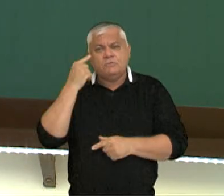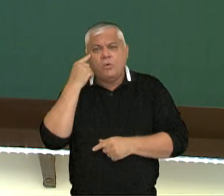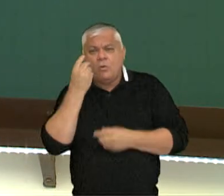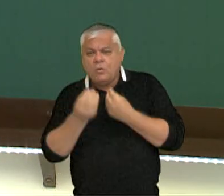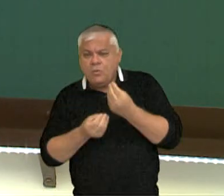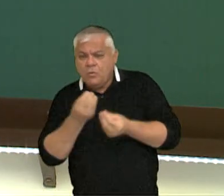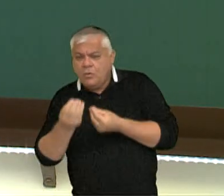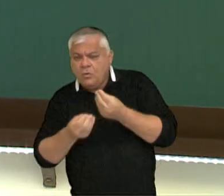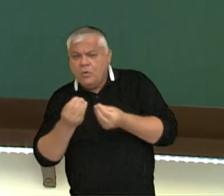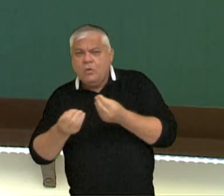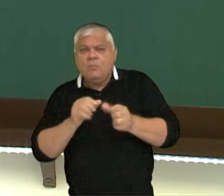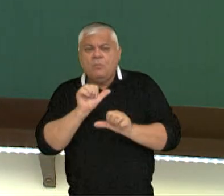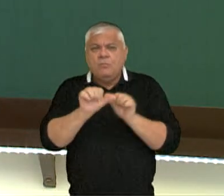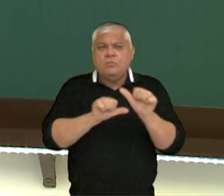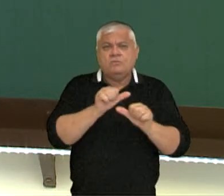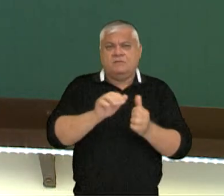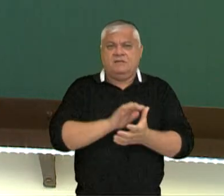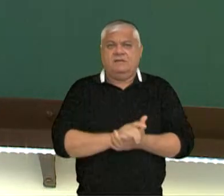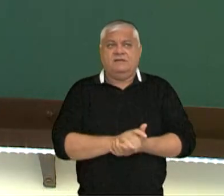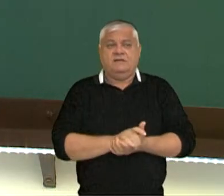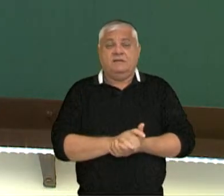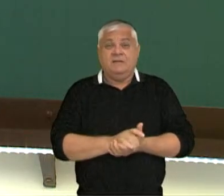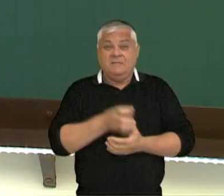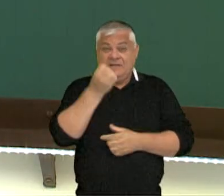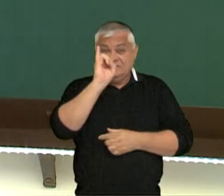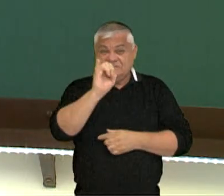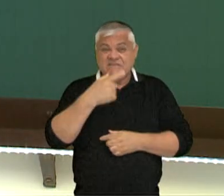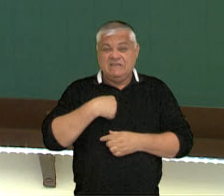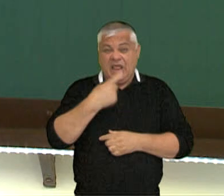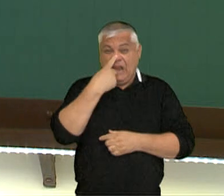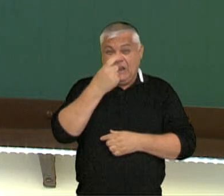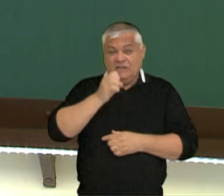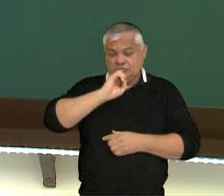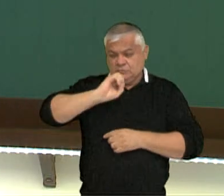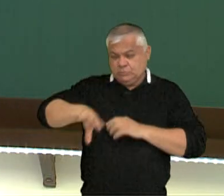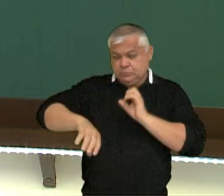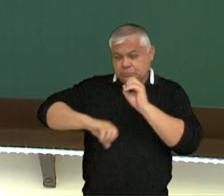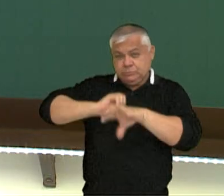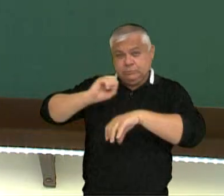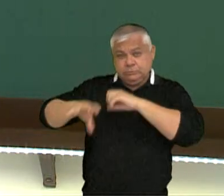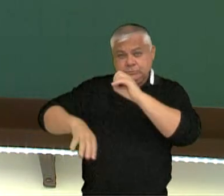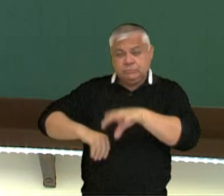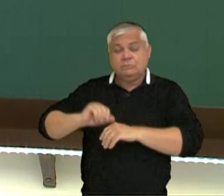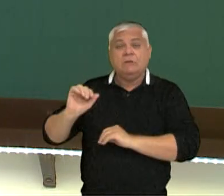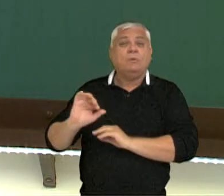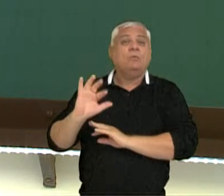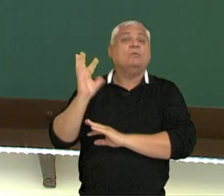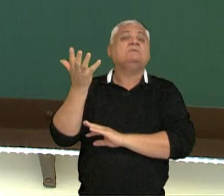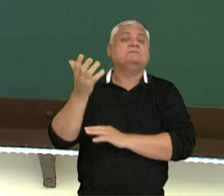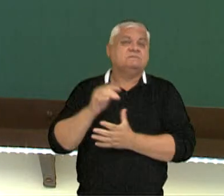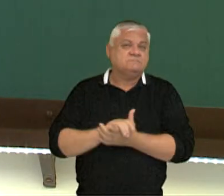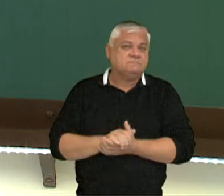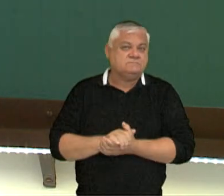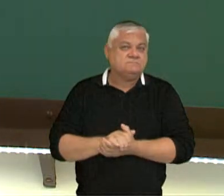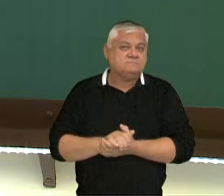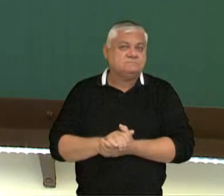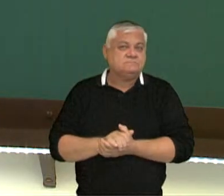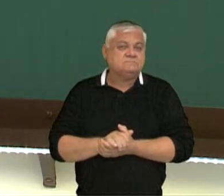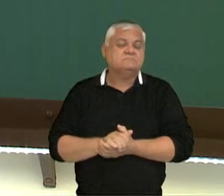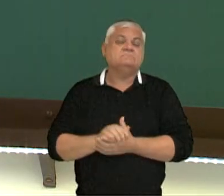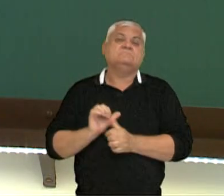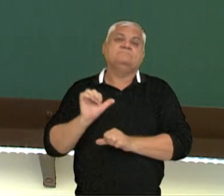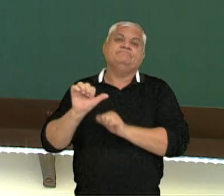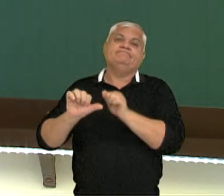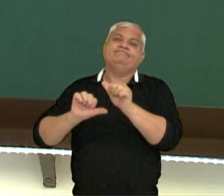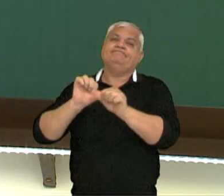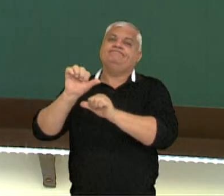mínimo possível nessa dinâmica. Mas quando eu jogo lixo, como eu tenho aqui na nossa imagem, o que vai acontecer? Eu estou mudando